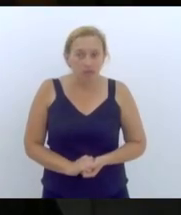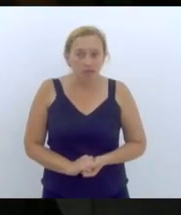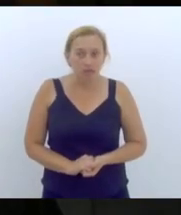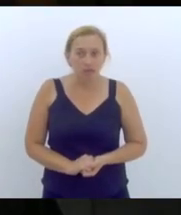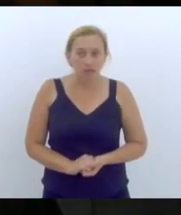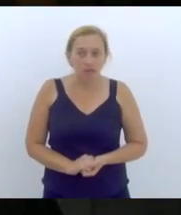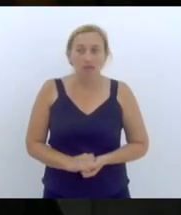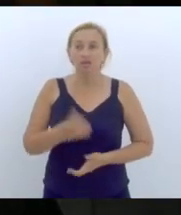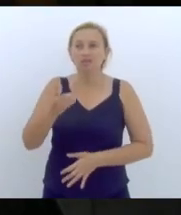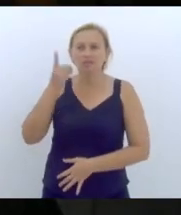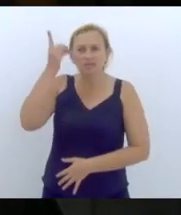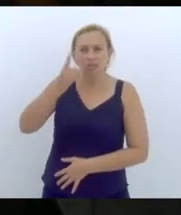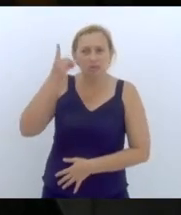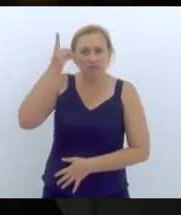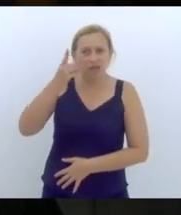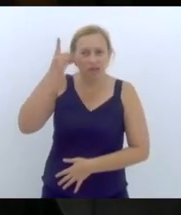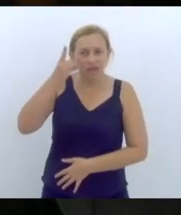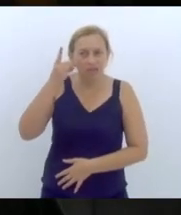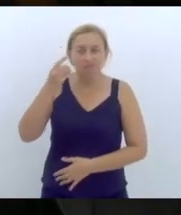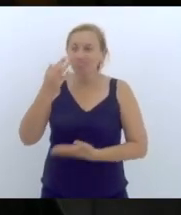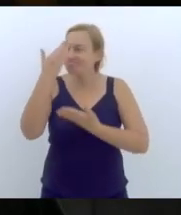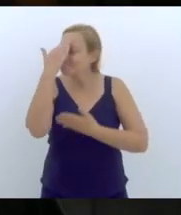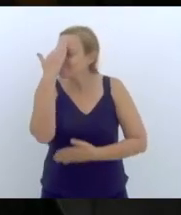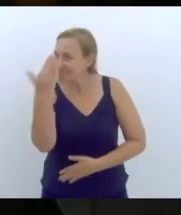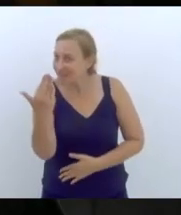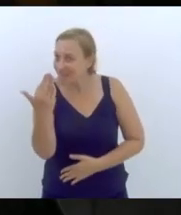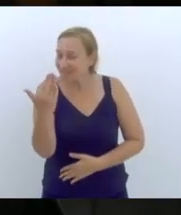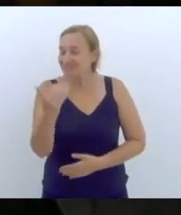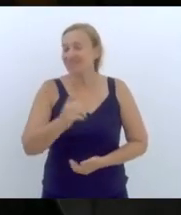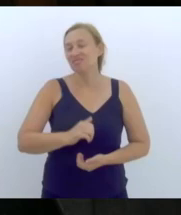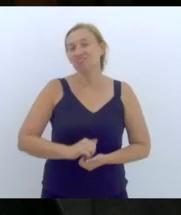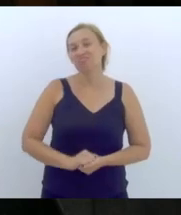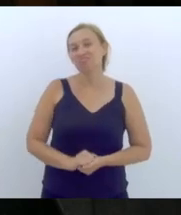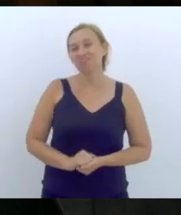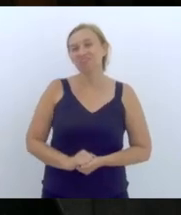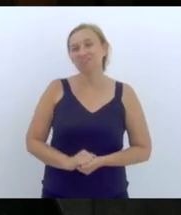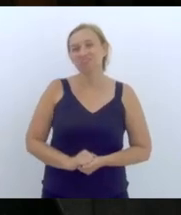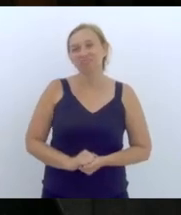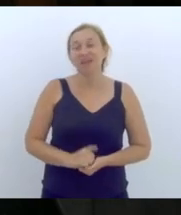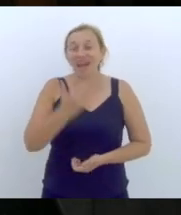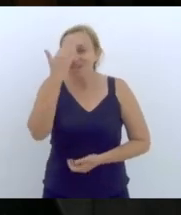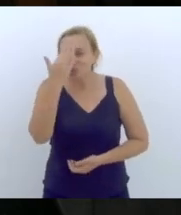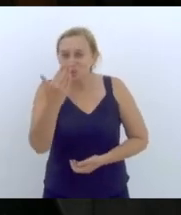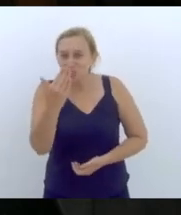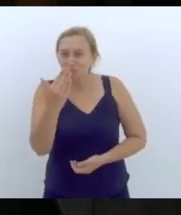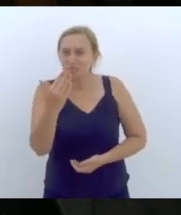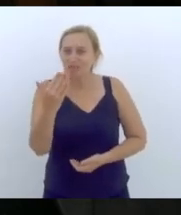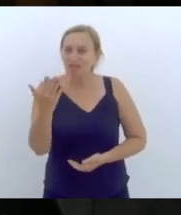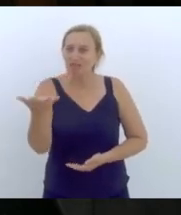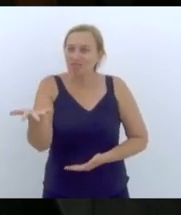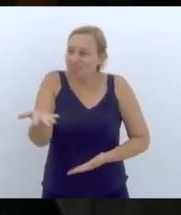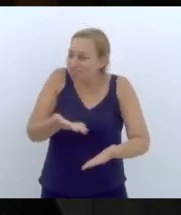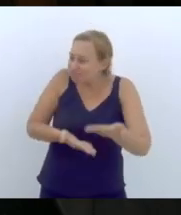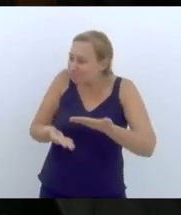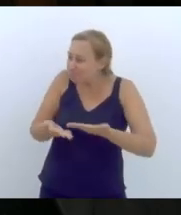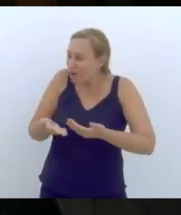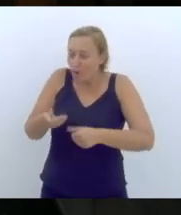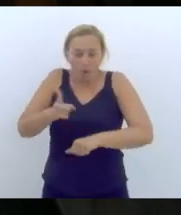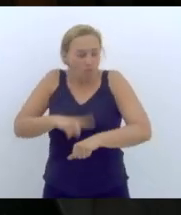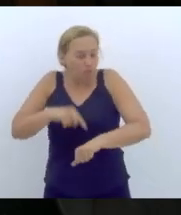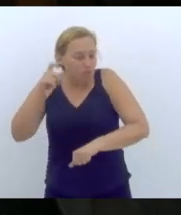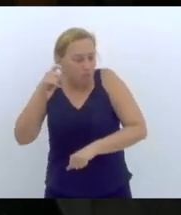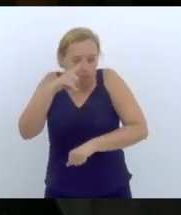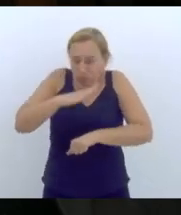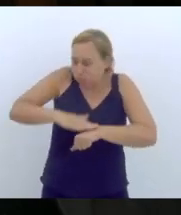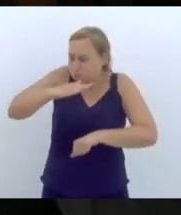presidente da CCJ. Deputado, aproveitando esse momento para te agradecer a sua parceria nos momentos mais